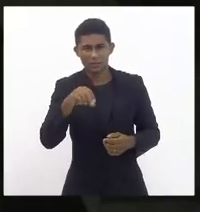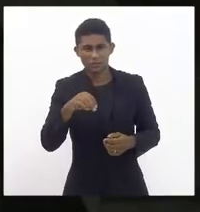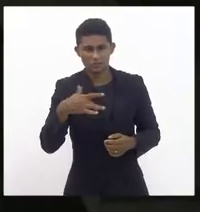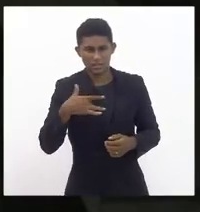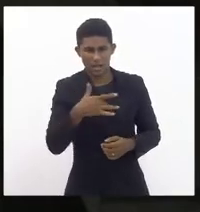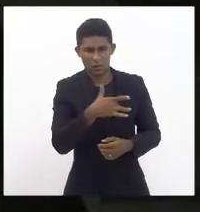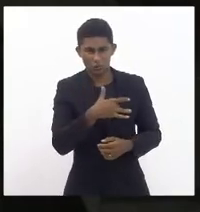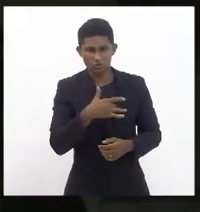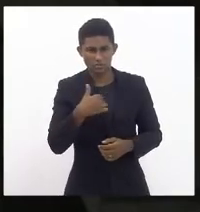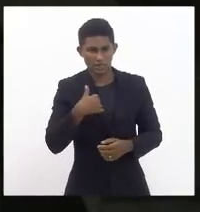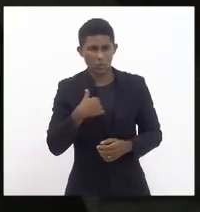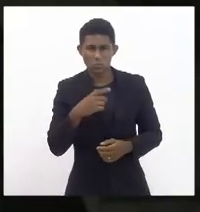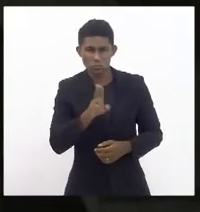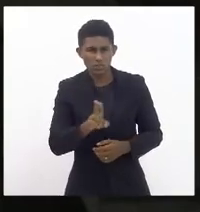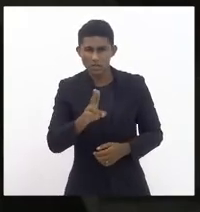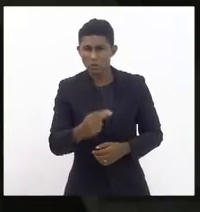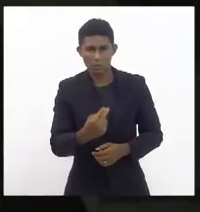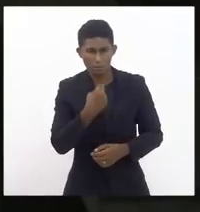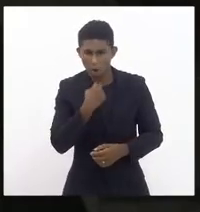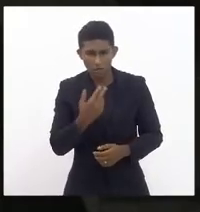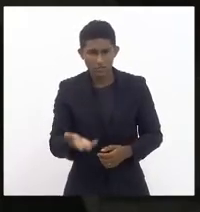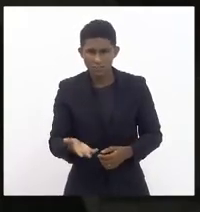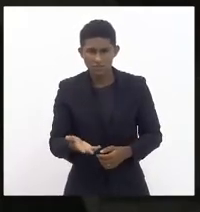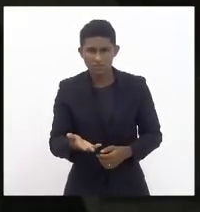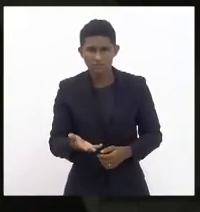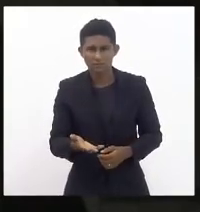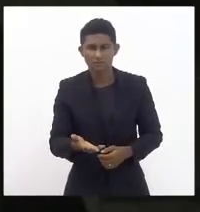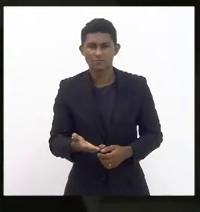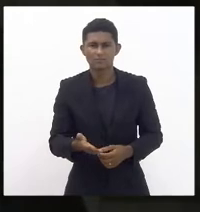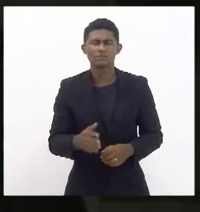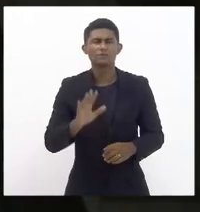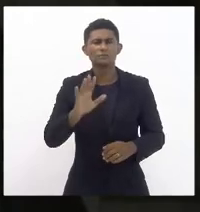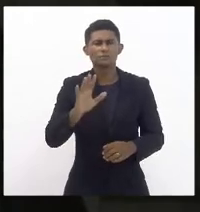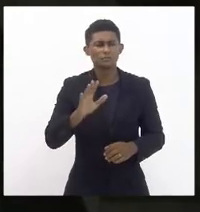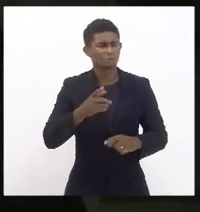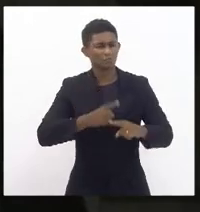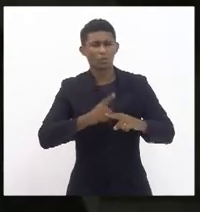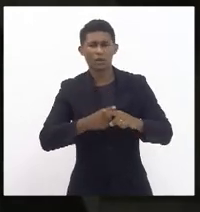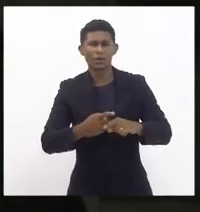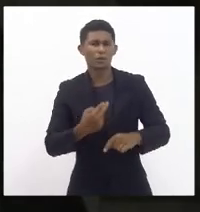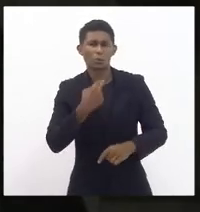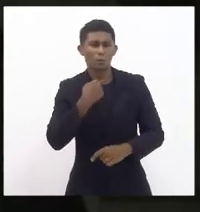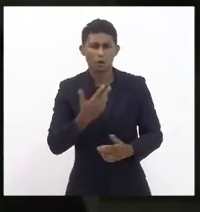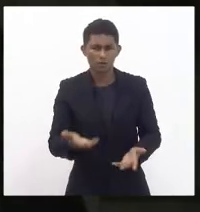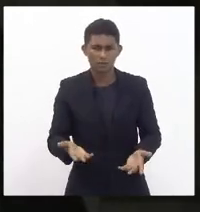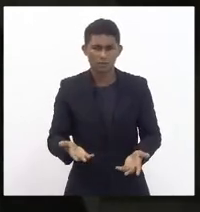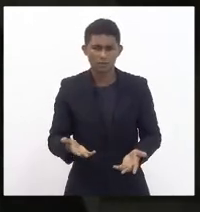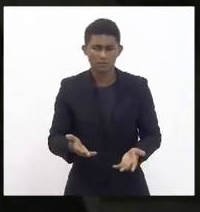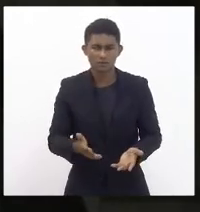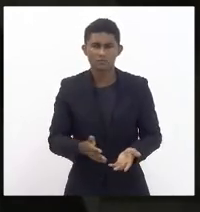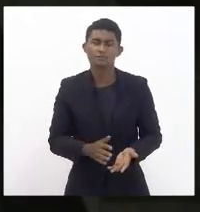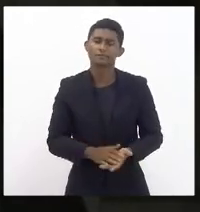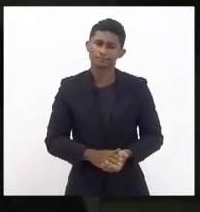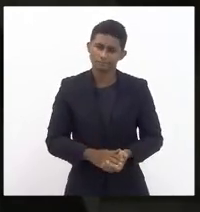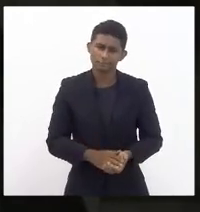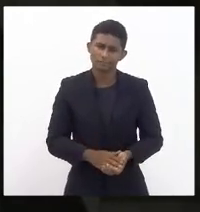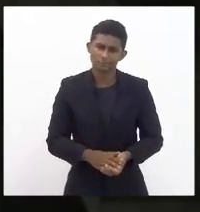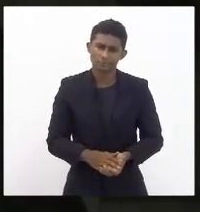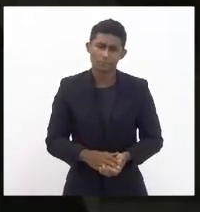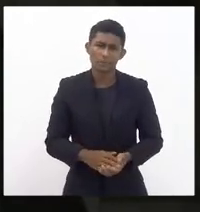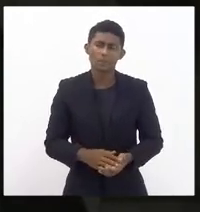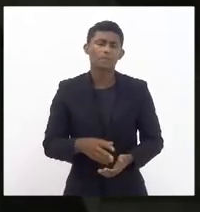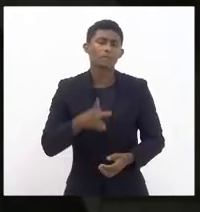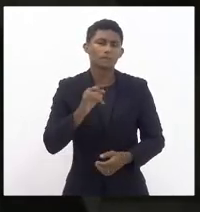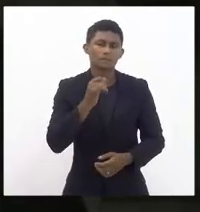e não para isso o plano de saúde eu não vale aí tem a senhora questão como é que se você for